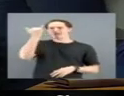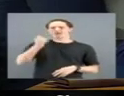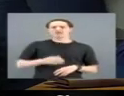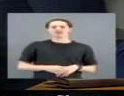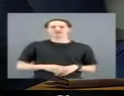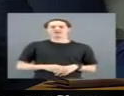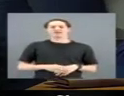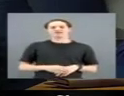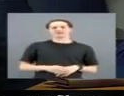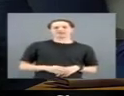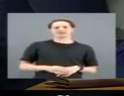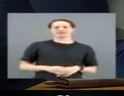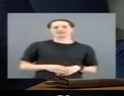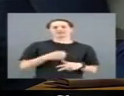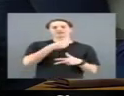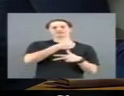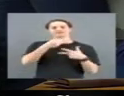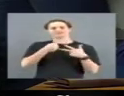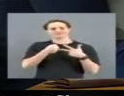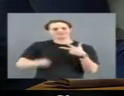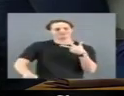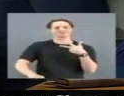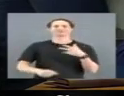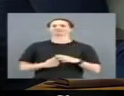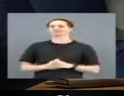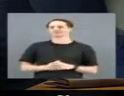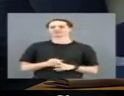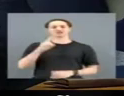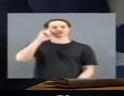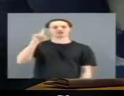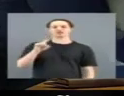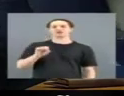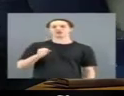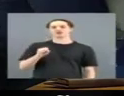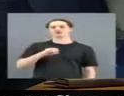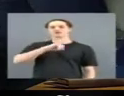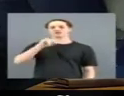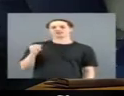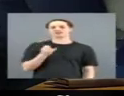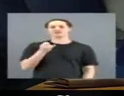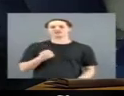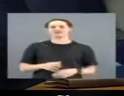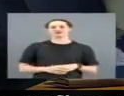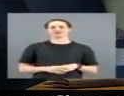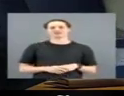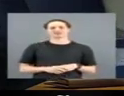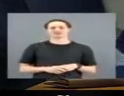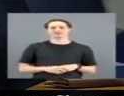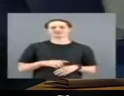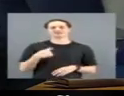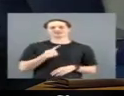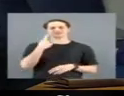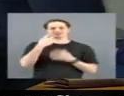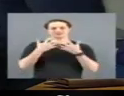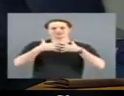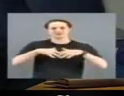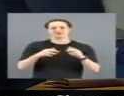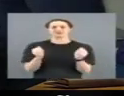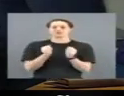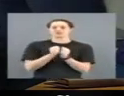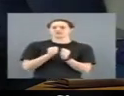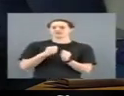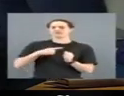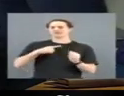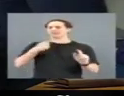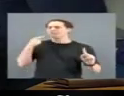atos deploráveis do dia 8 de janeiro, e é aqui que a gente vai buscar esclarecer isso, pelo menos essa é a intenção,